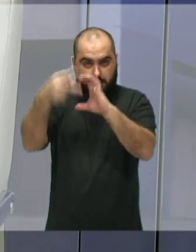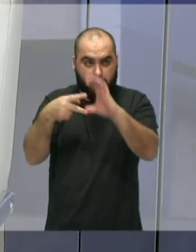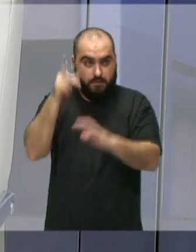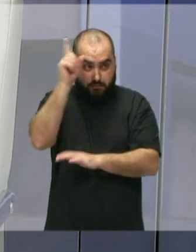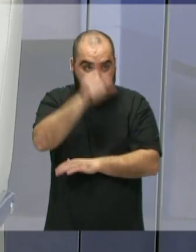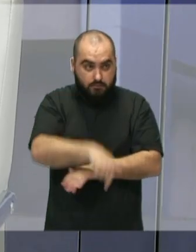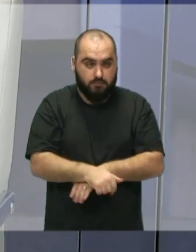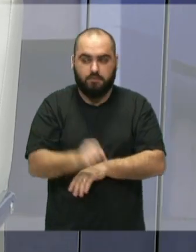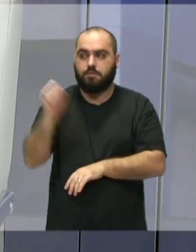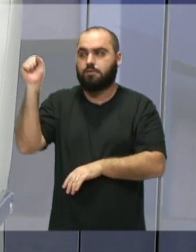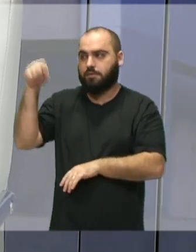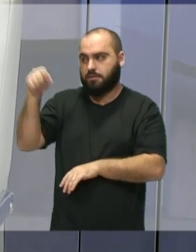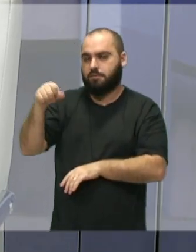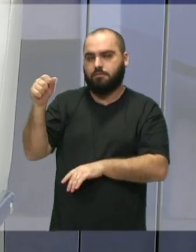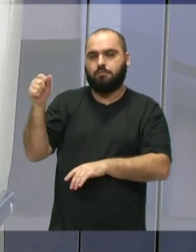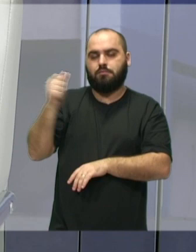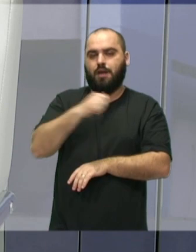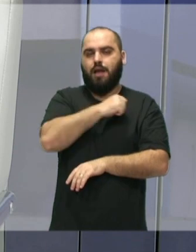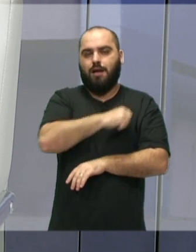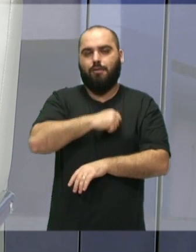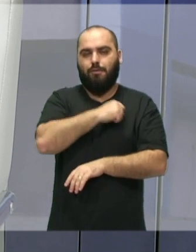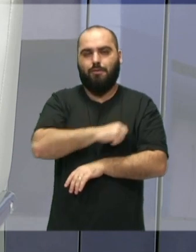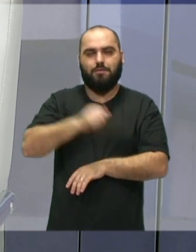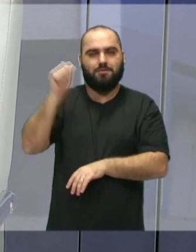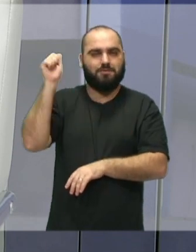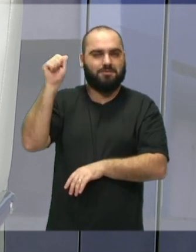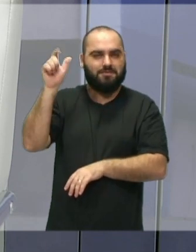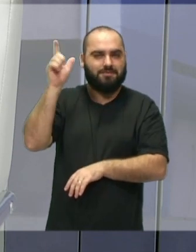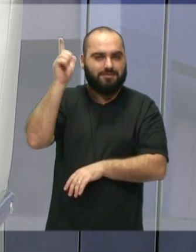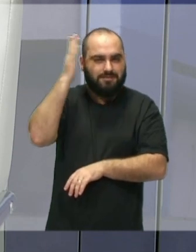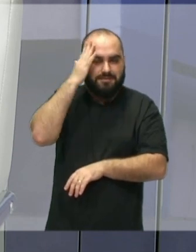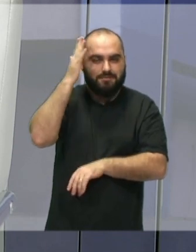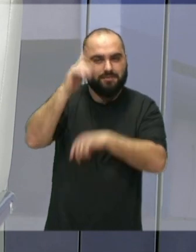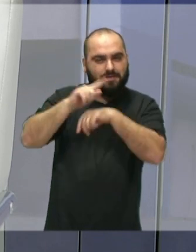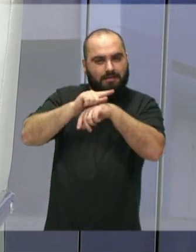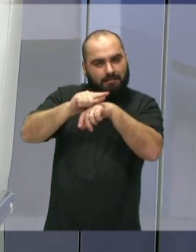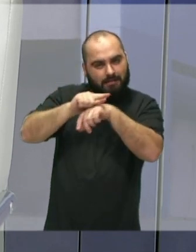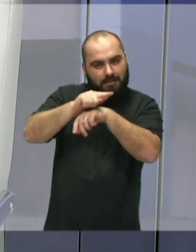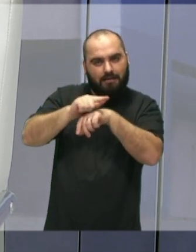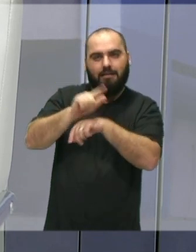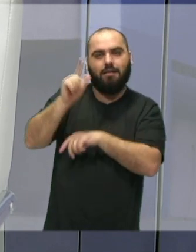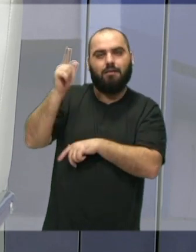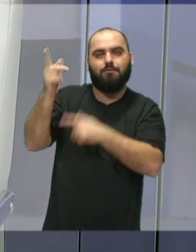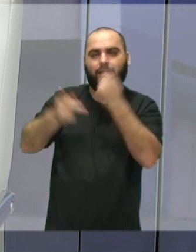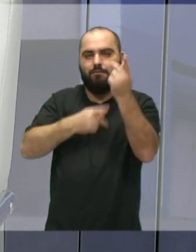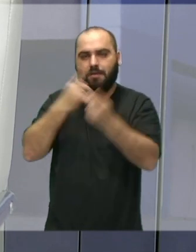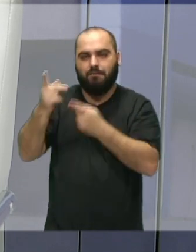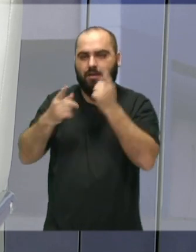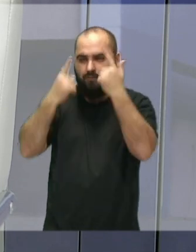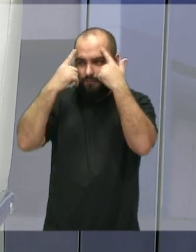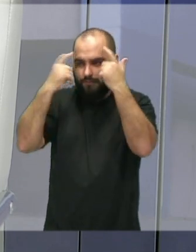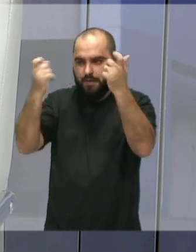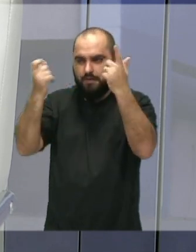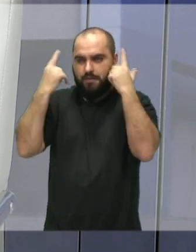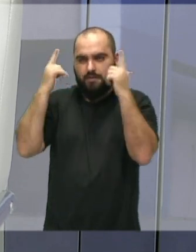sim. Chega no mês de agosto, é agosto lilás, a gente fala em violência doméstica, começa a levantar o número de mulheres